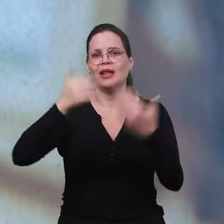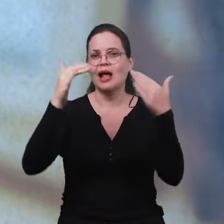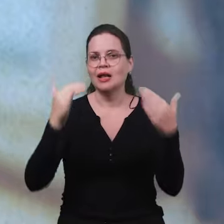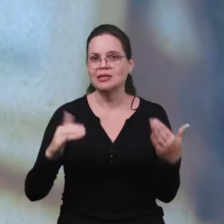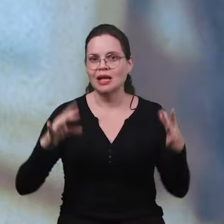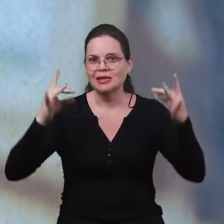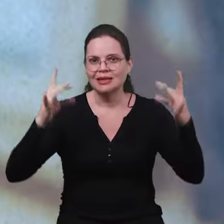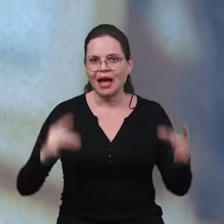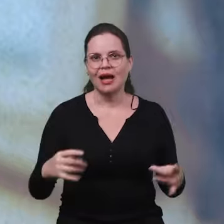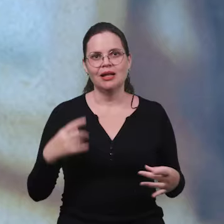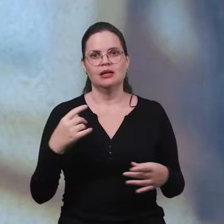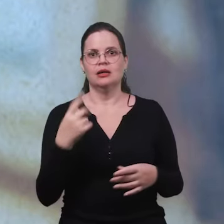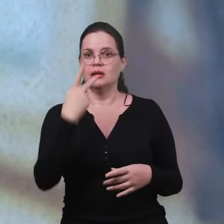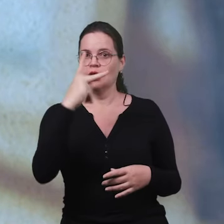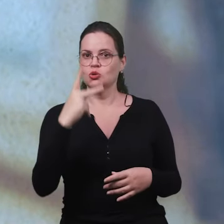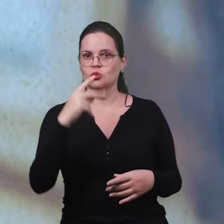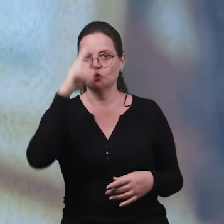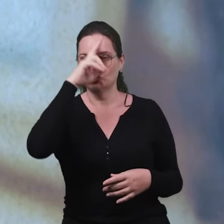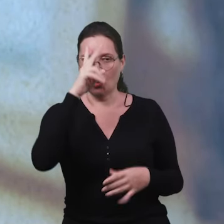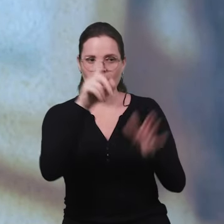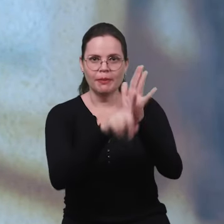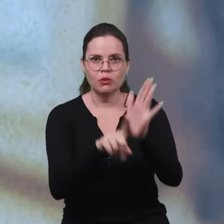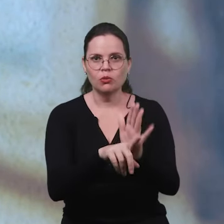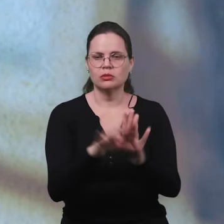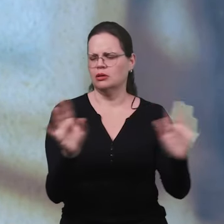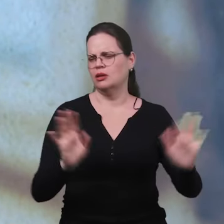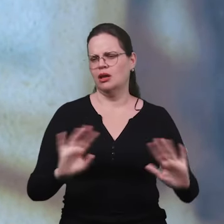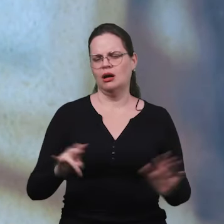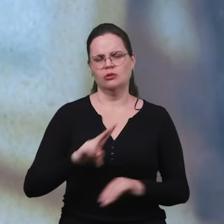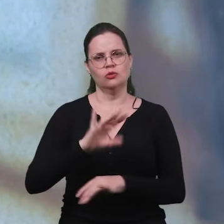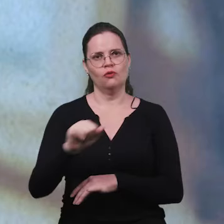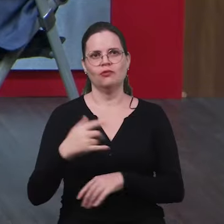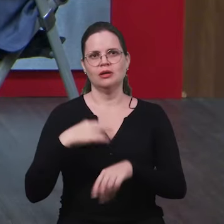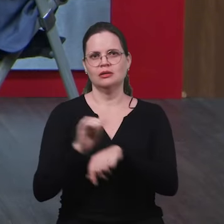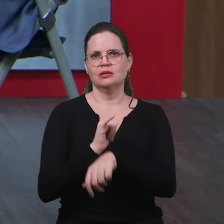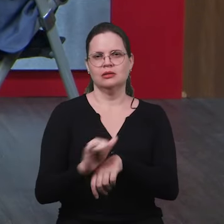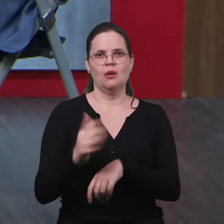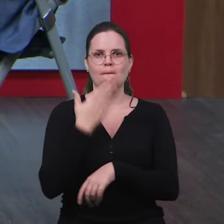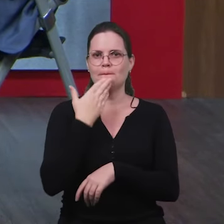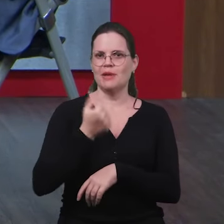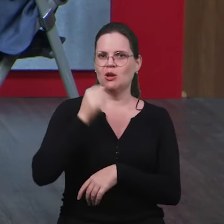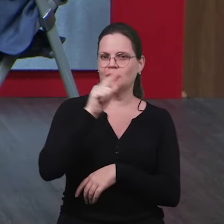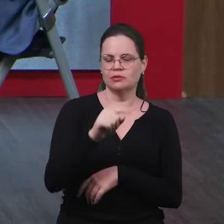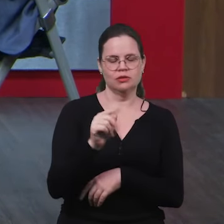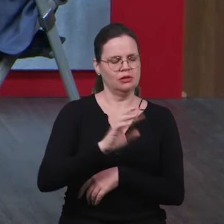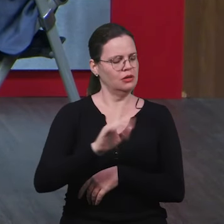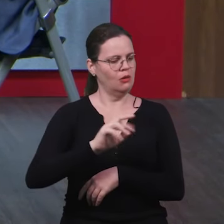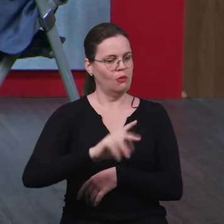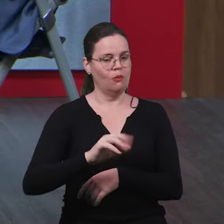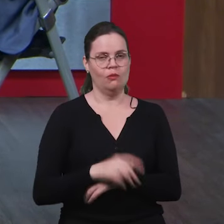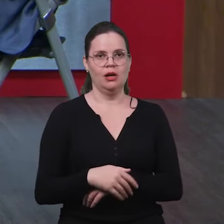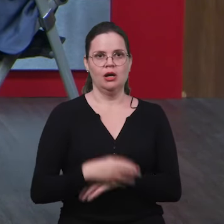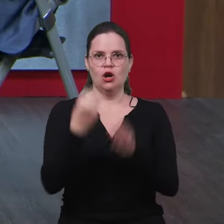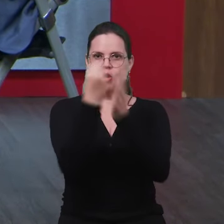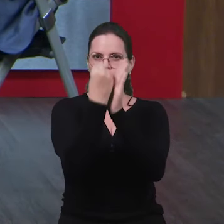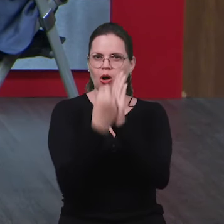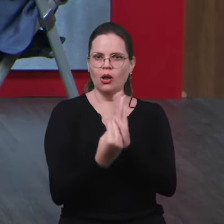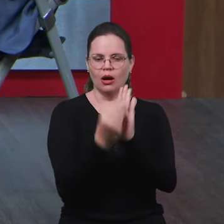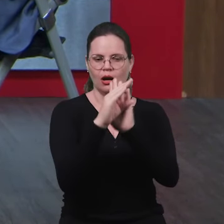a sua situação, ele não vai sentar, analisar, fazer perguntas, né? Analisar estratégia. Aquilo que é melhor, né? Exato. Incluir as